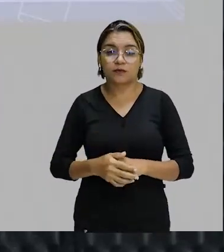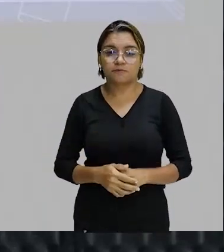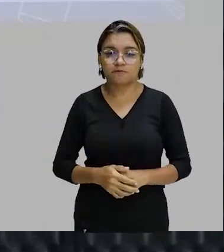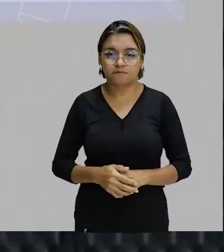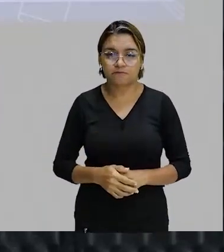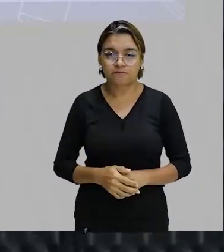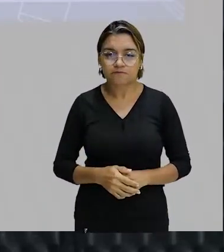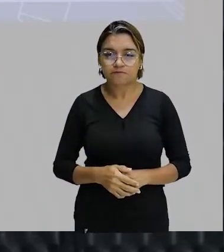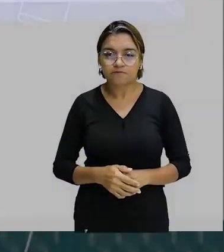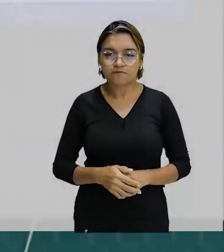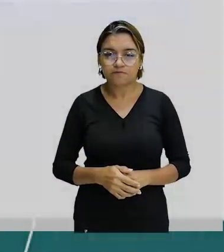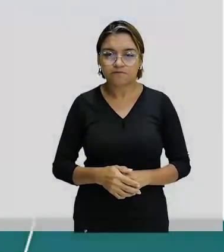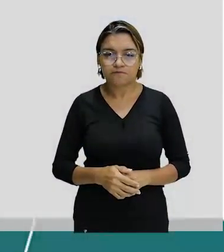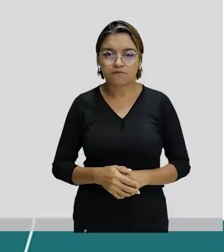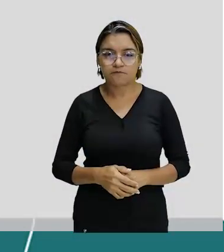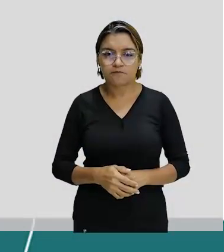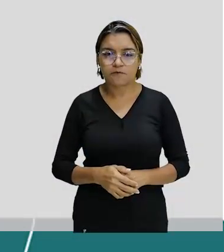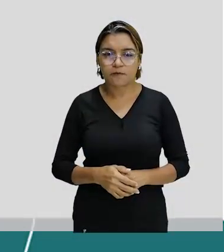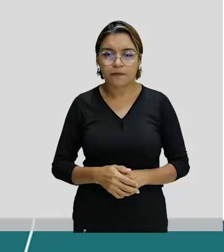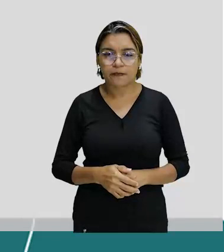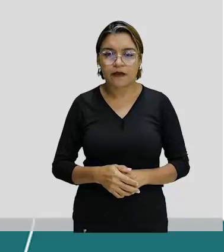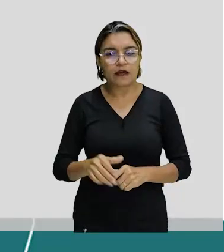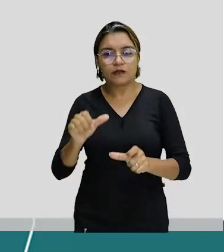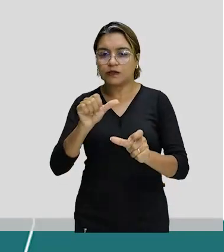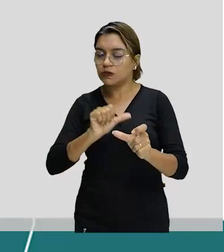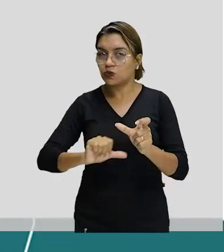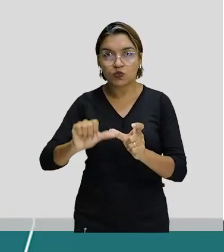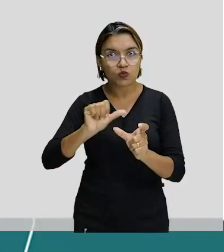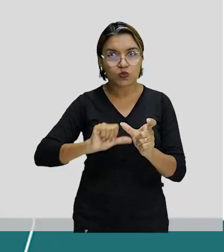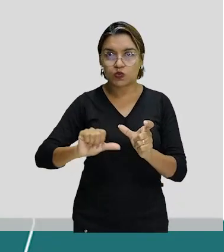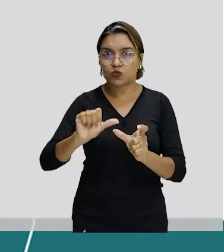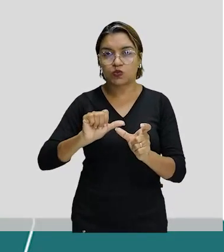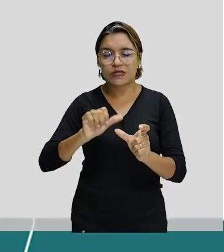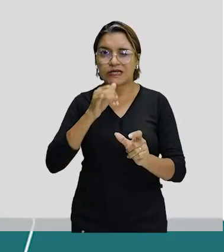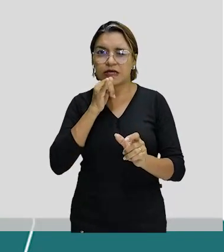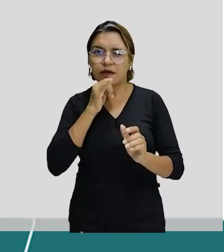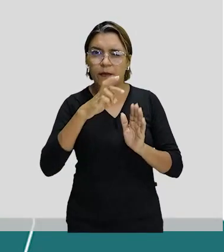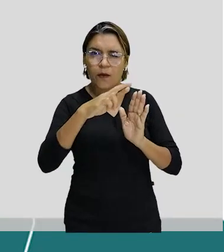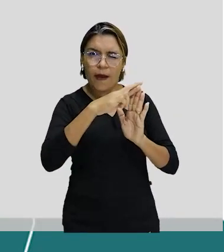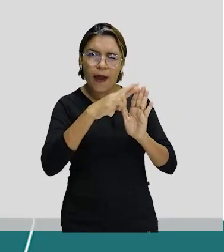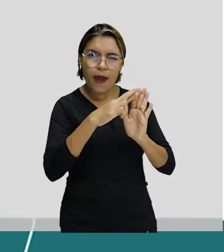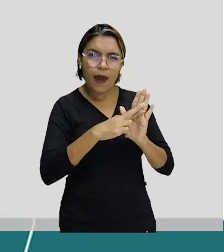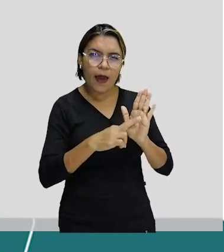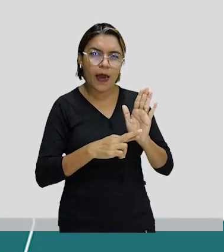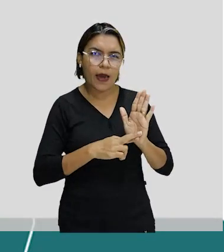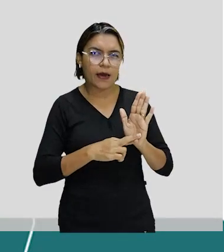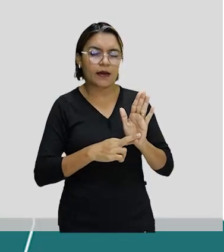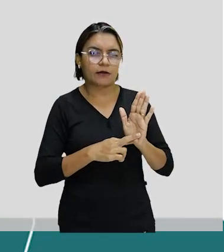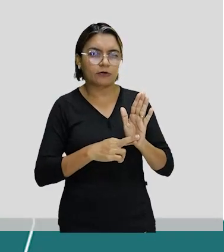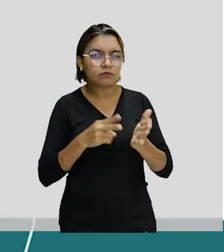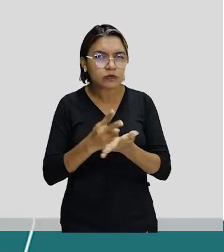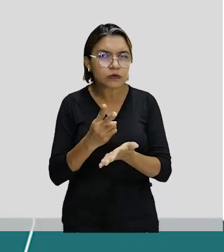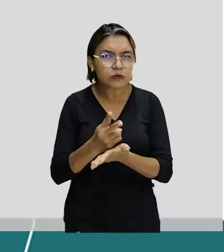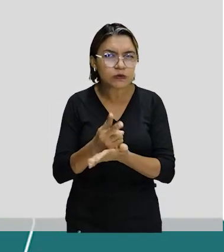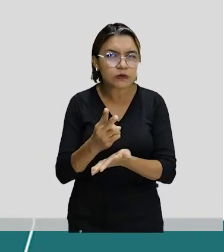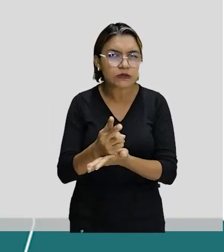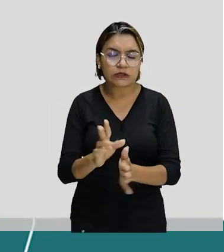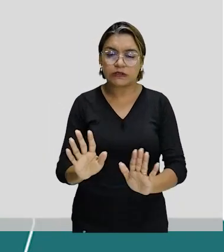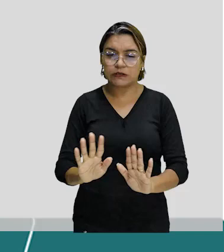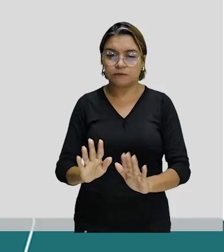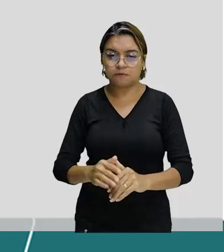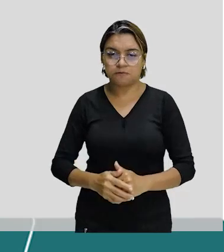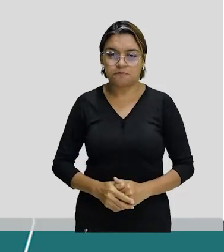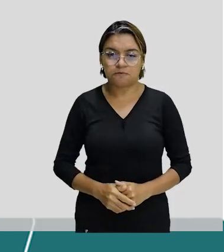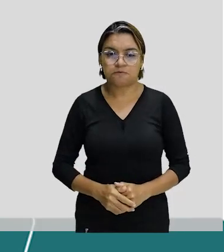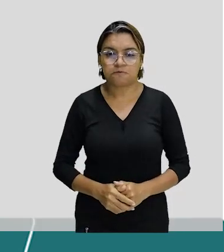irregular, são aqueles que são irregulares, ou seja, eles não seguem aquela regrinha padrão do sufixo ly, tá bom?